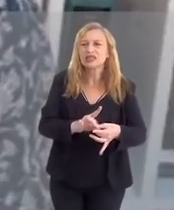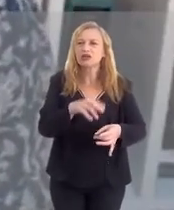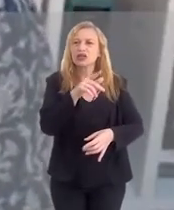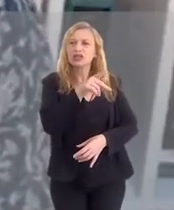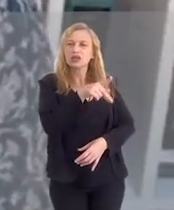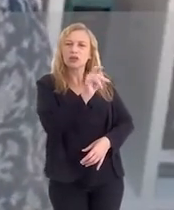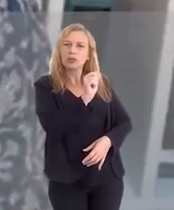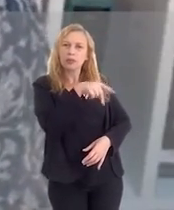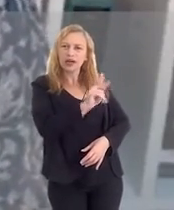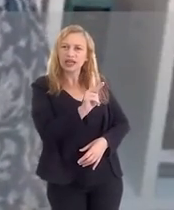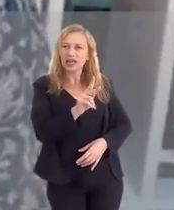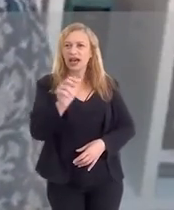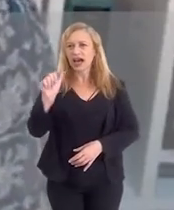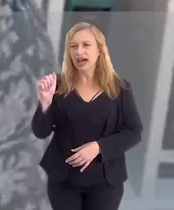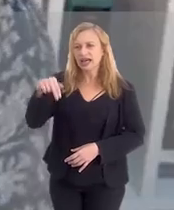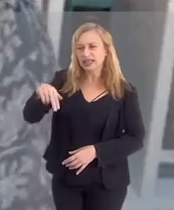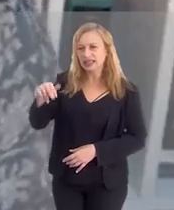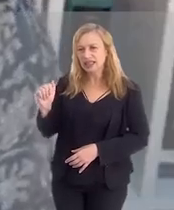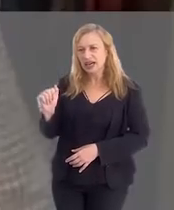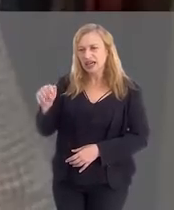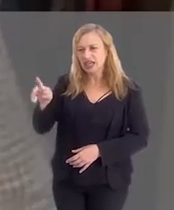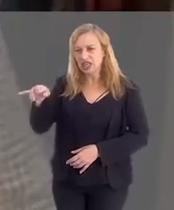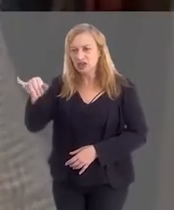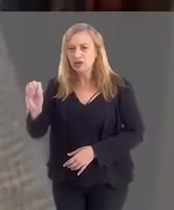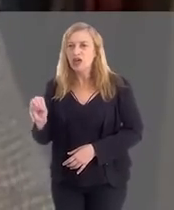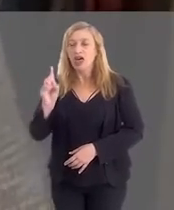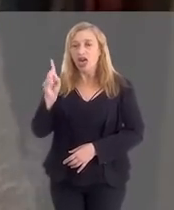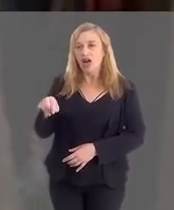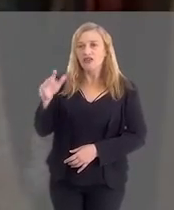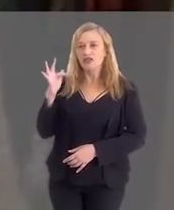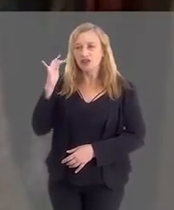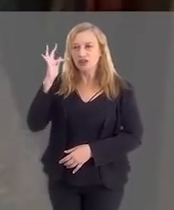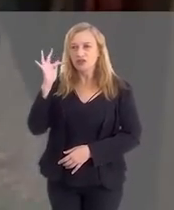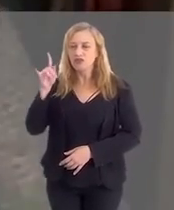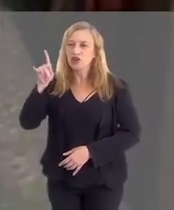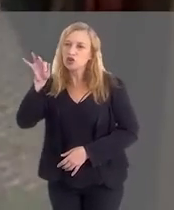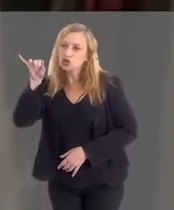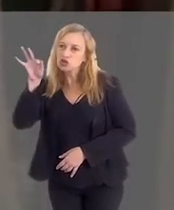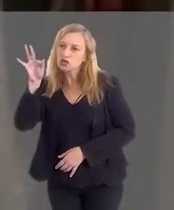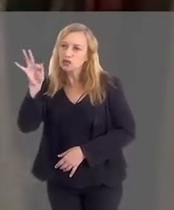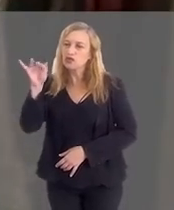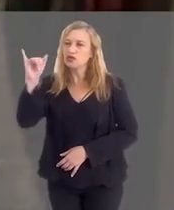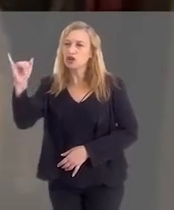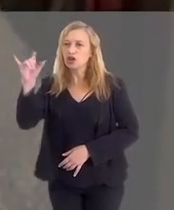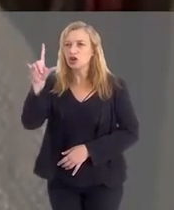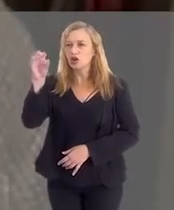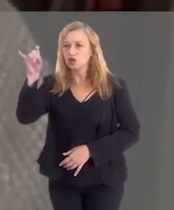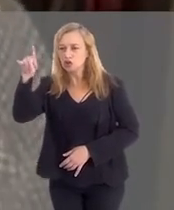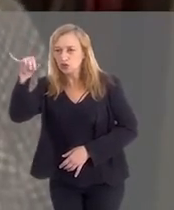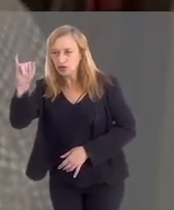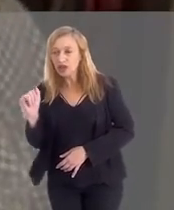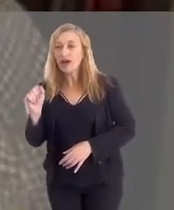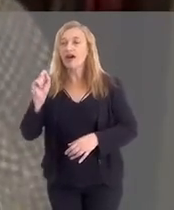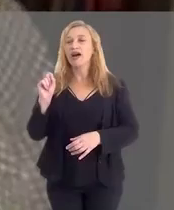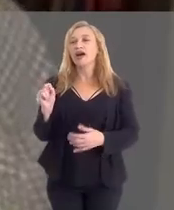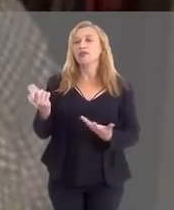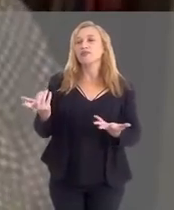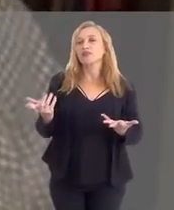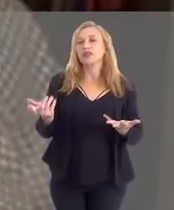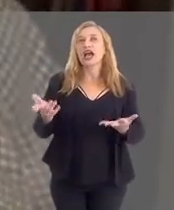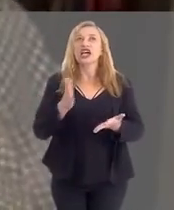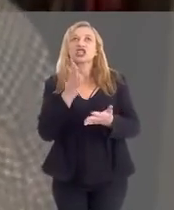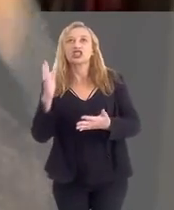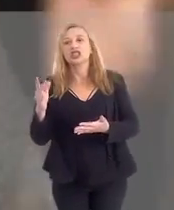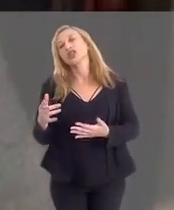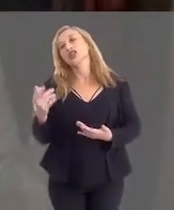ligação entre o punk e o anarquismo? A anarquia é uma filosofia, né, de autogestão, e é muito bom falar